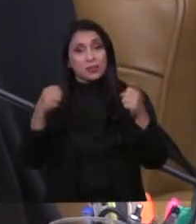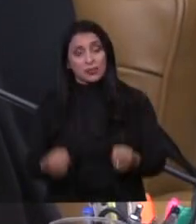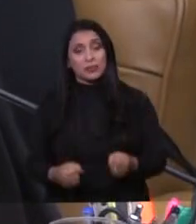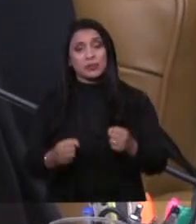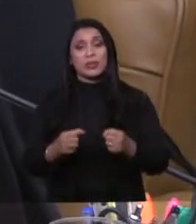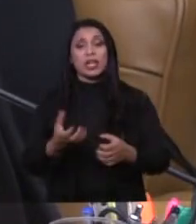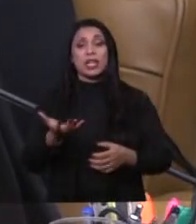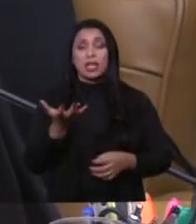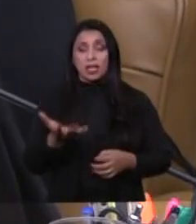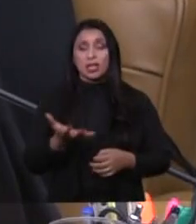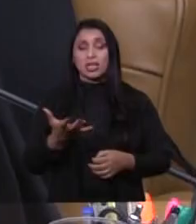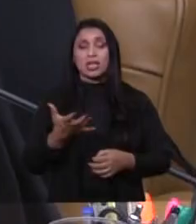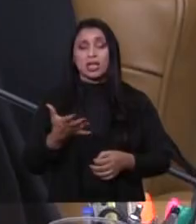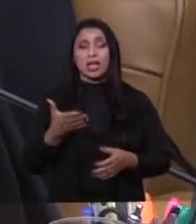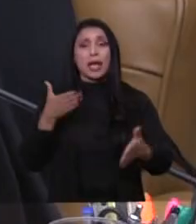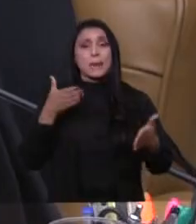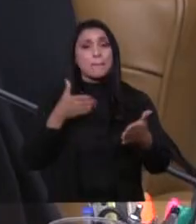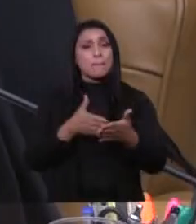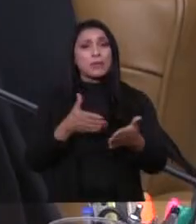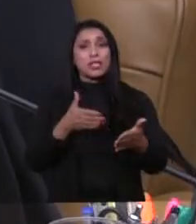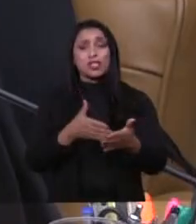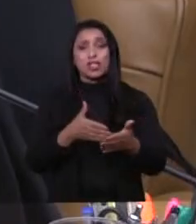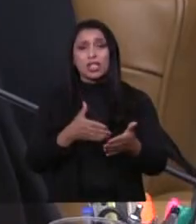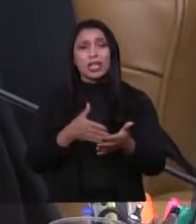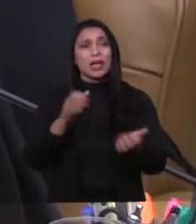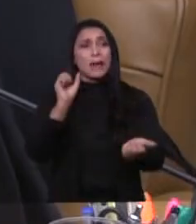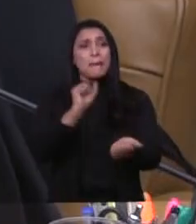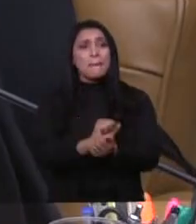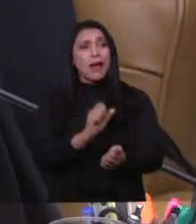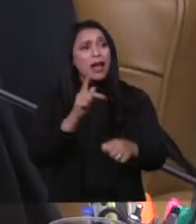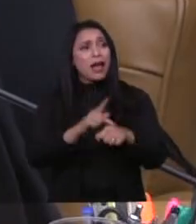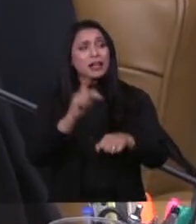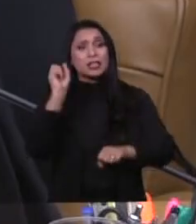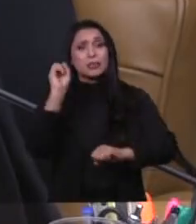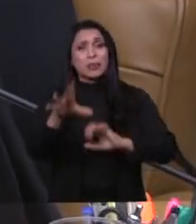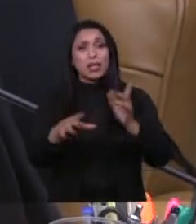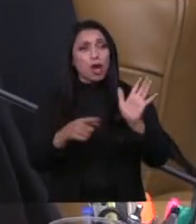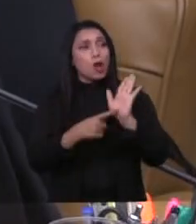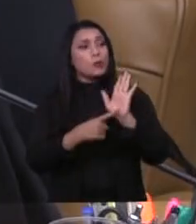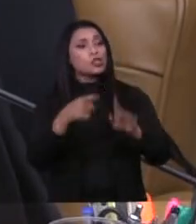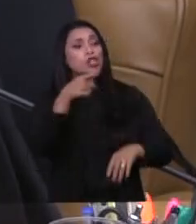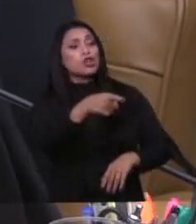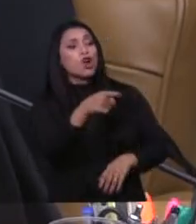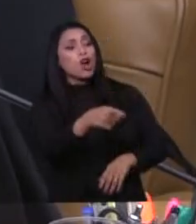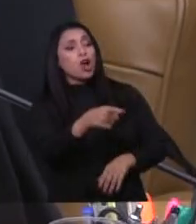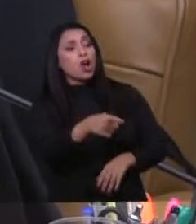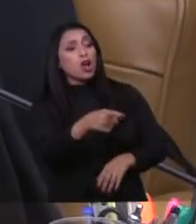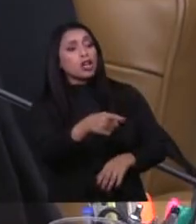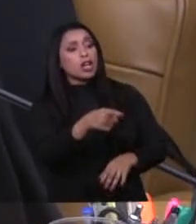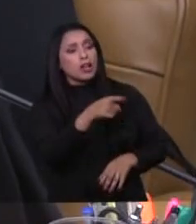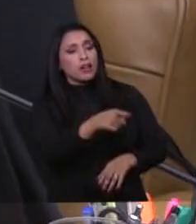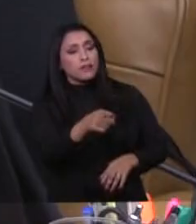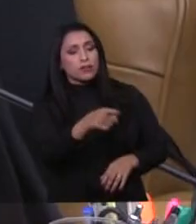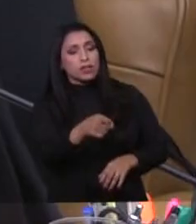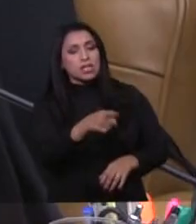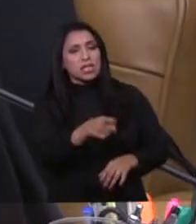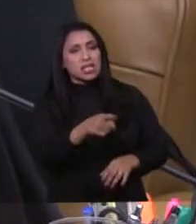tentando atuar e impedir que houvesse depredação, apontando os vândalos que afirmavam serem